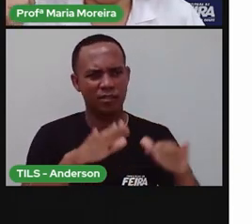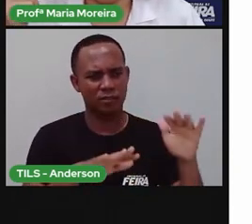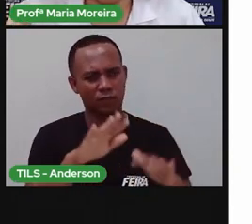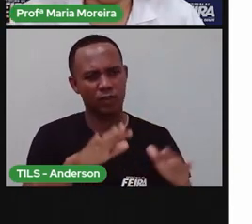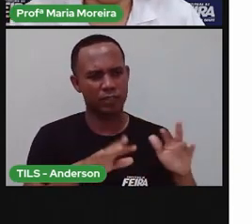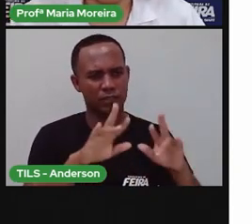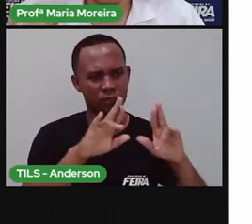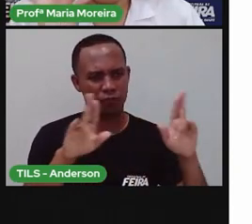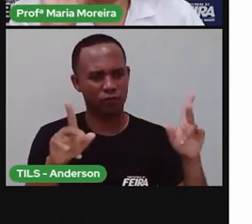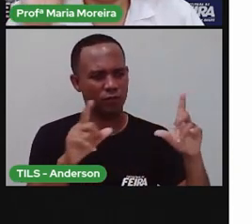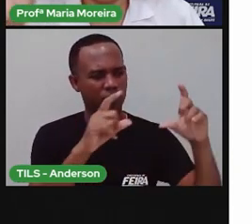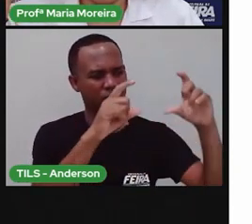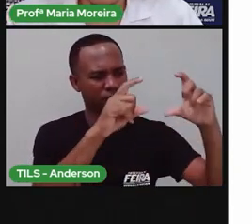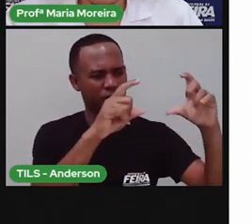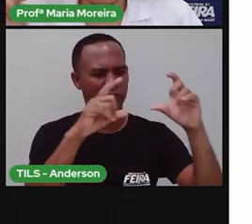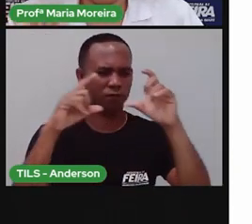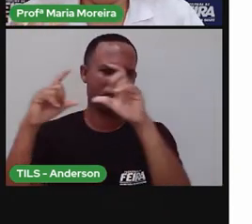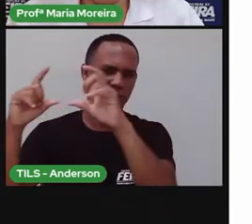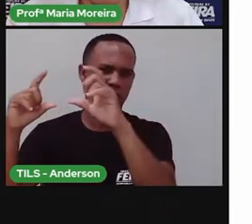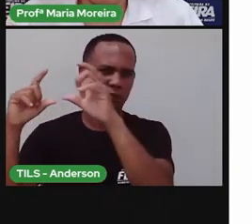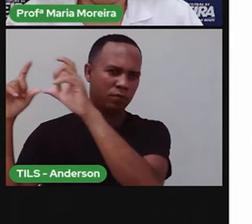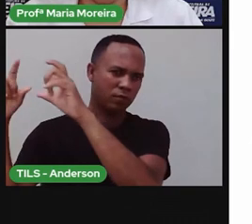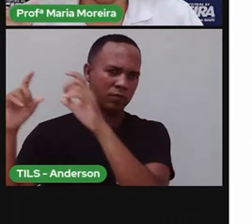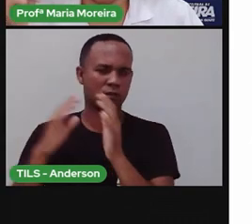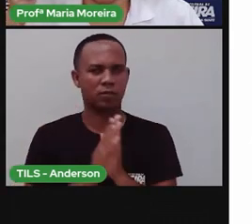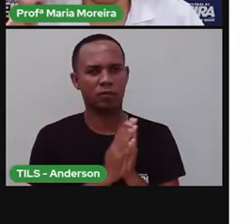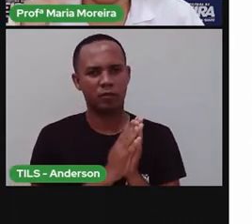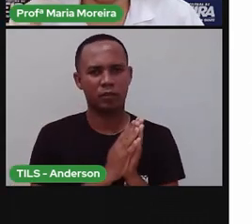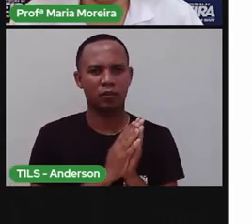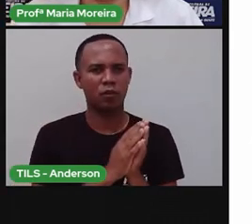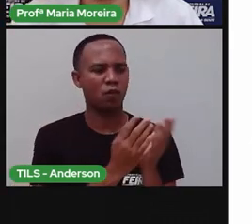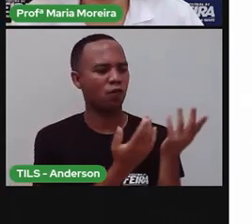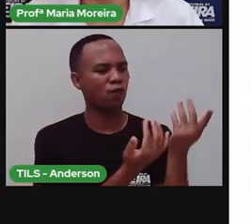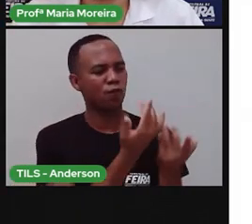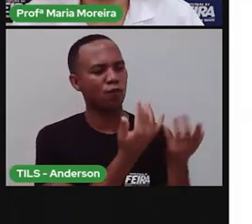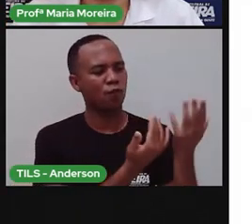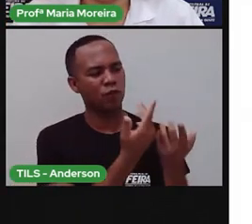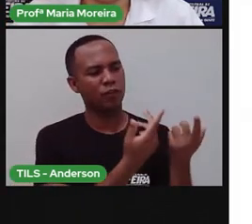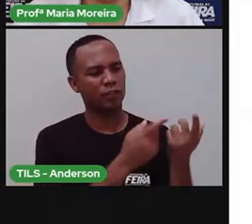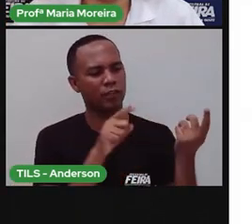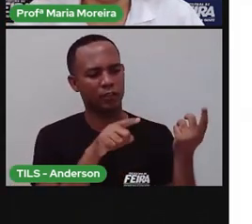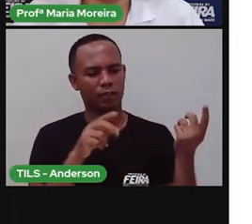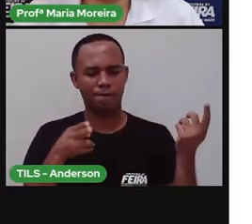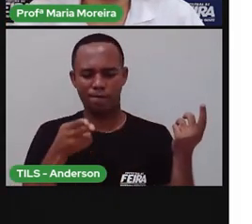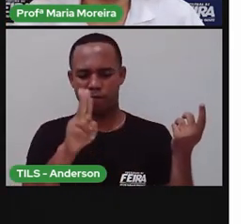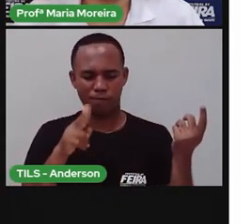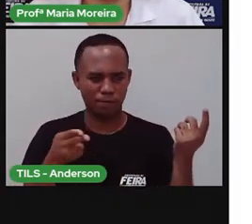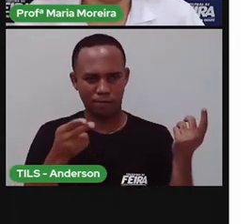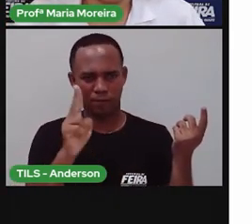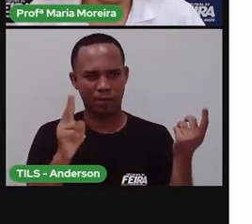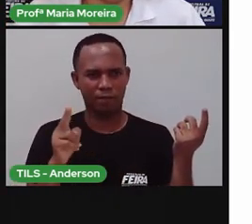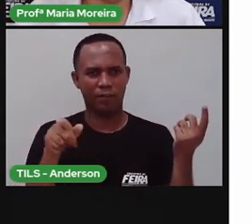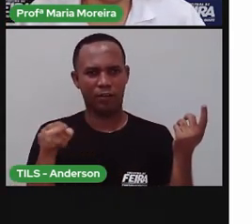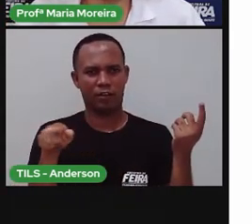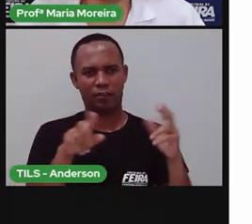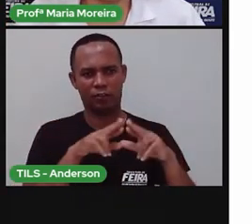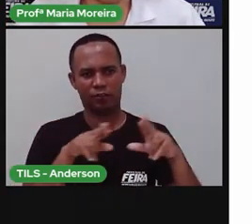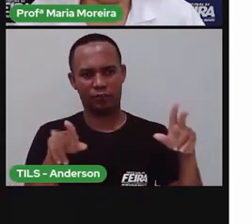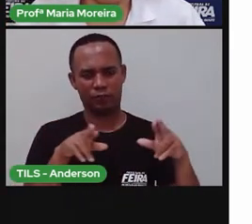verso para o outro. Fornalha e navalha tem o quê? Um verso entre elas. E aí depois ele vem o quê?